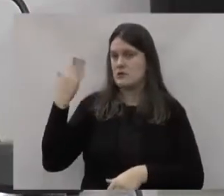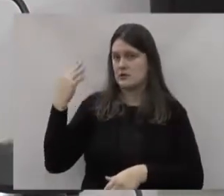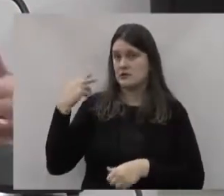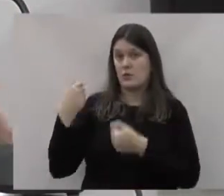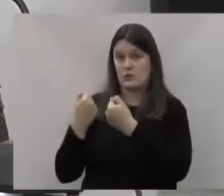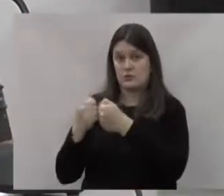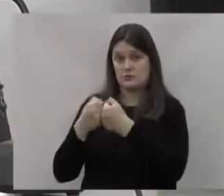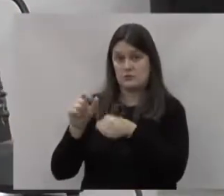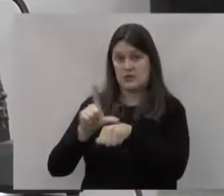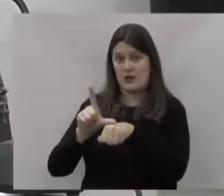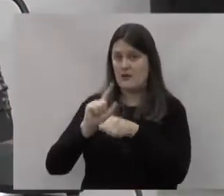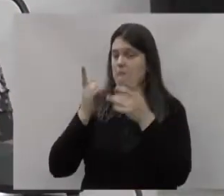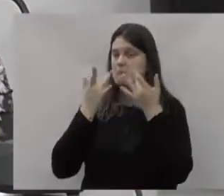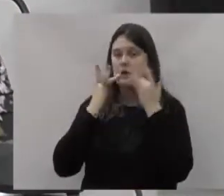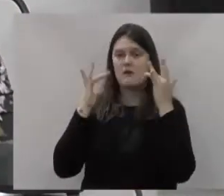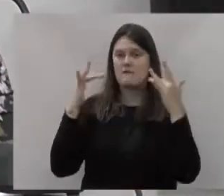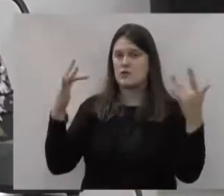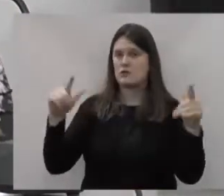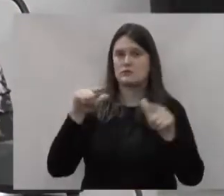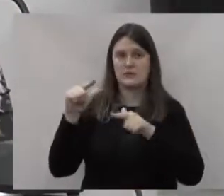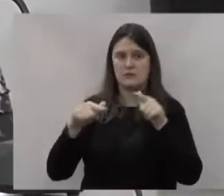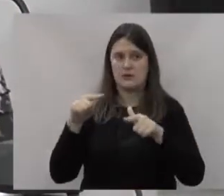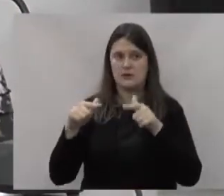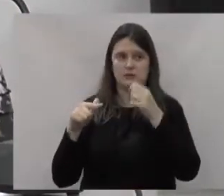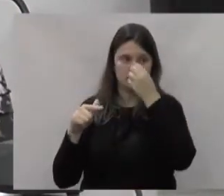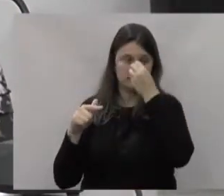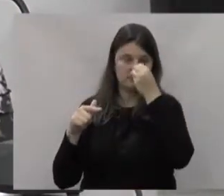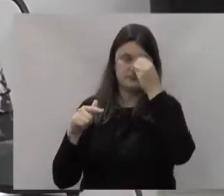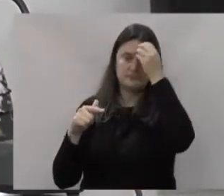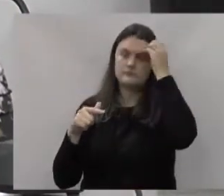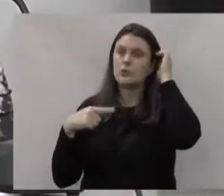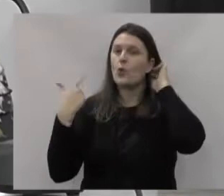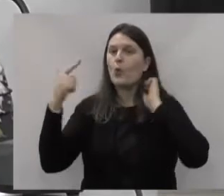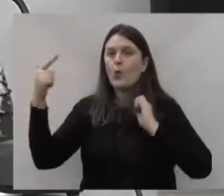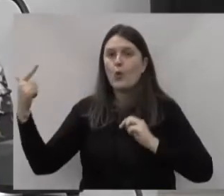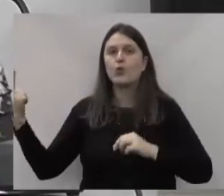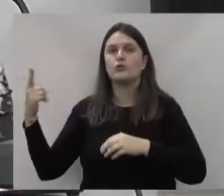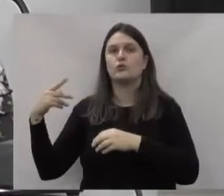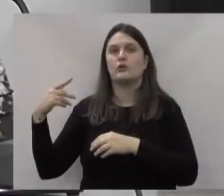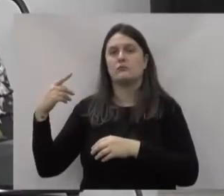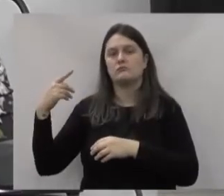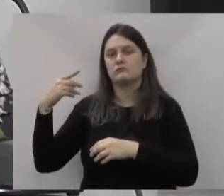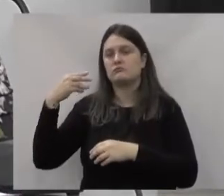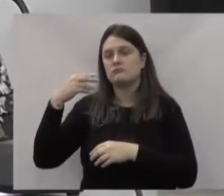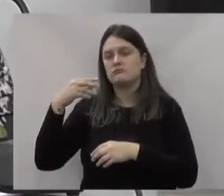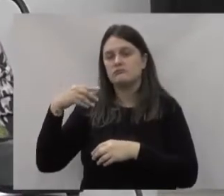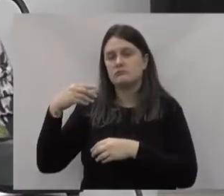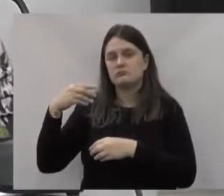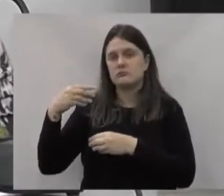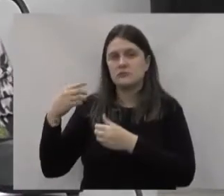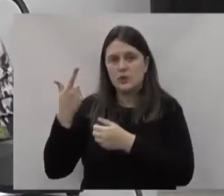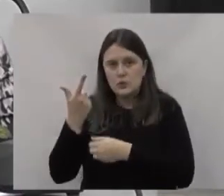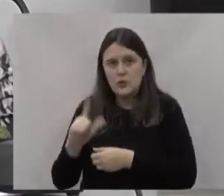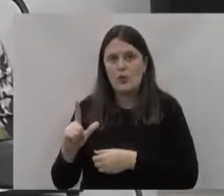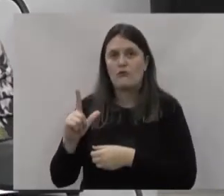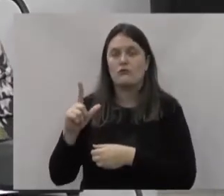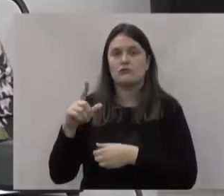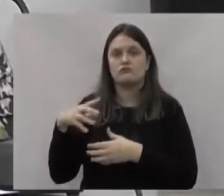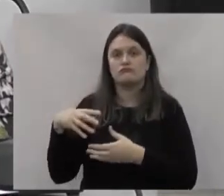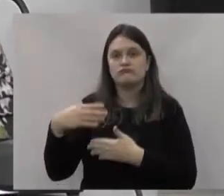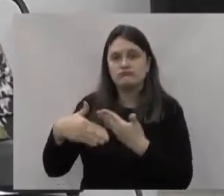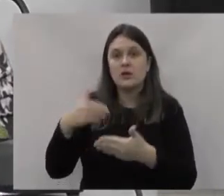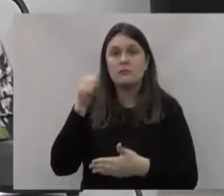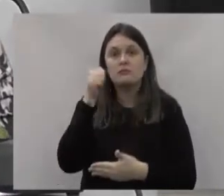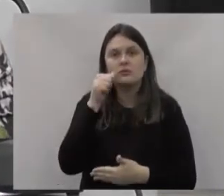ônibus lilás, que foi maravilhoso. Vamos trazer em outras ocasiões ele aqui também, mas que as mulheres se